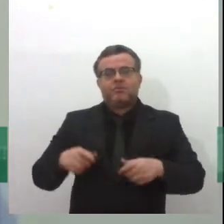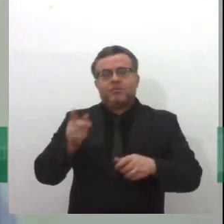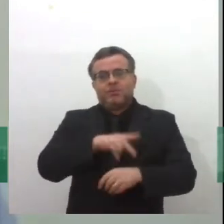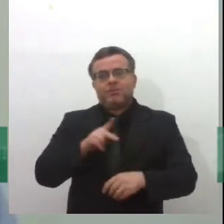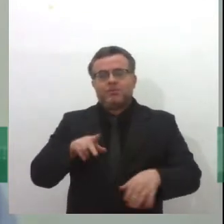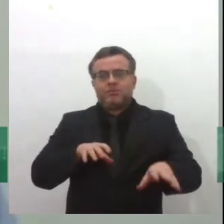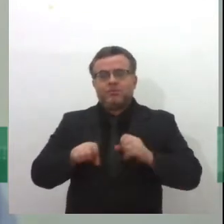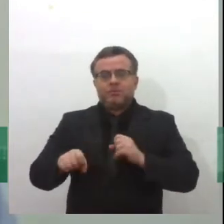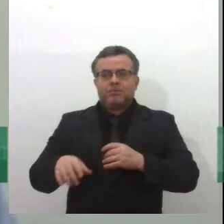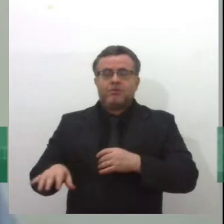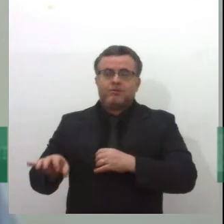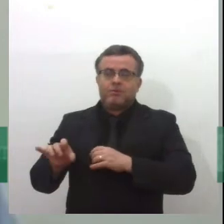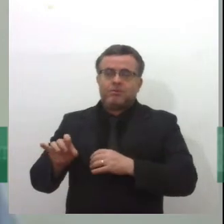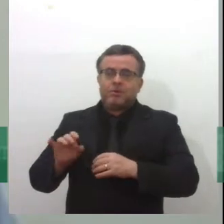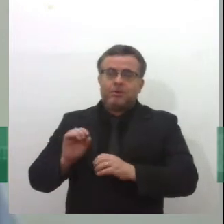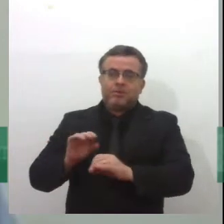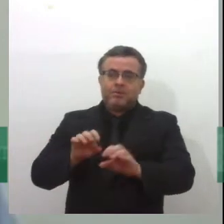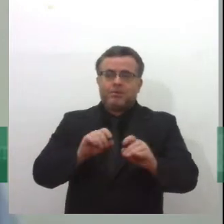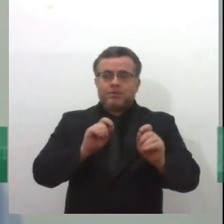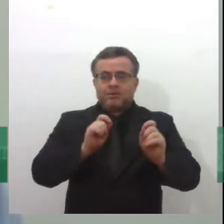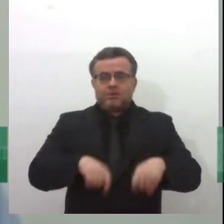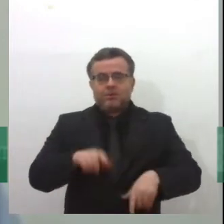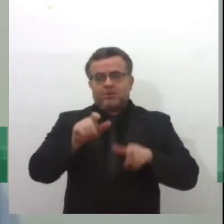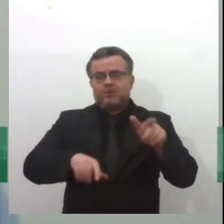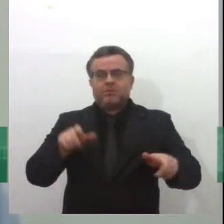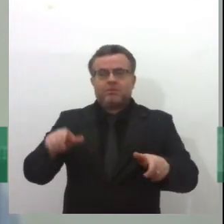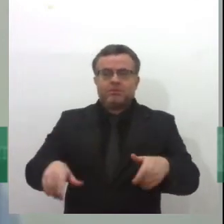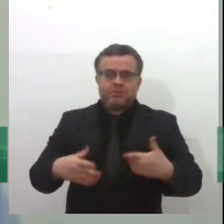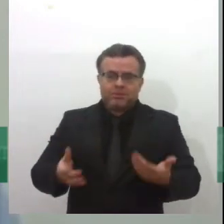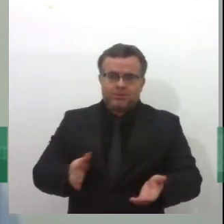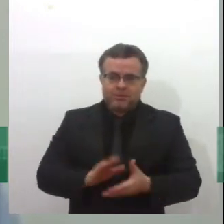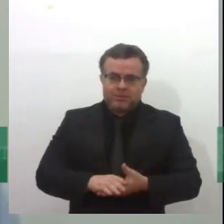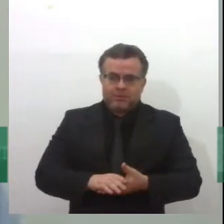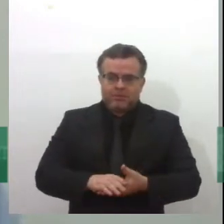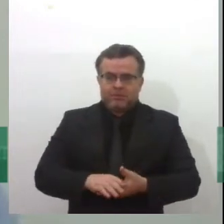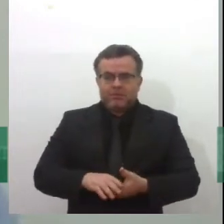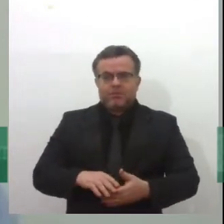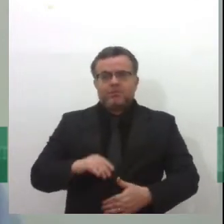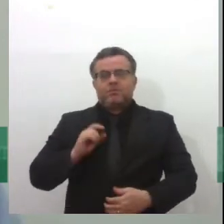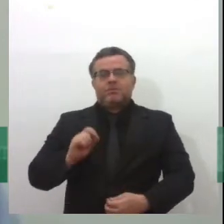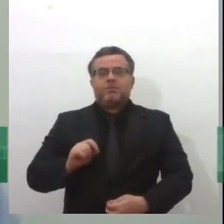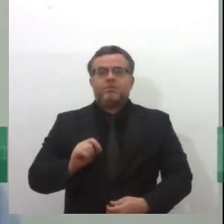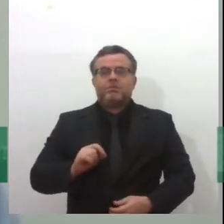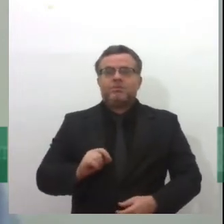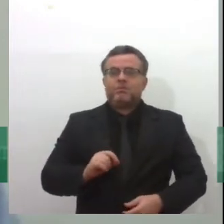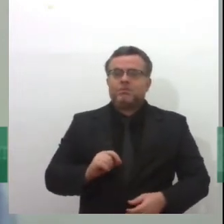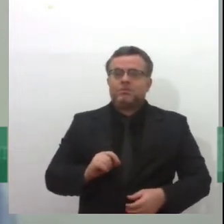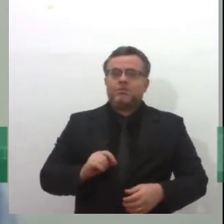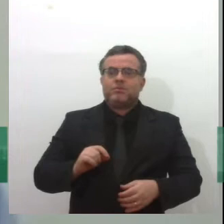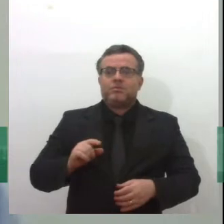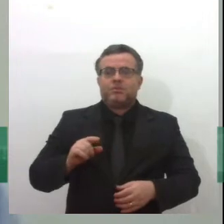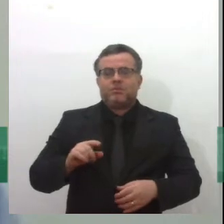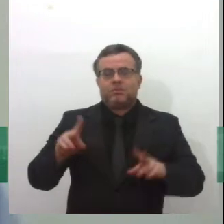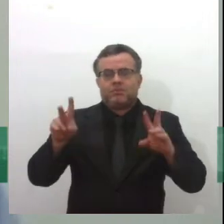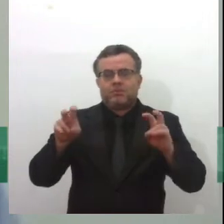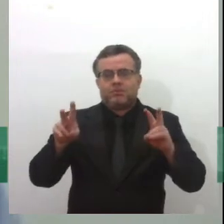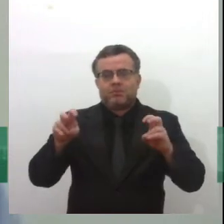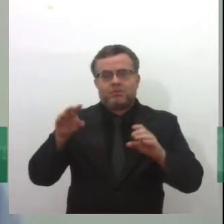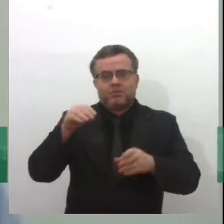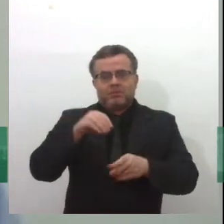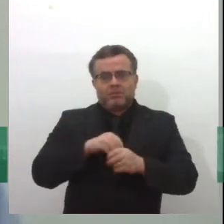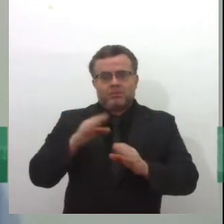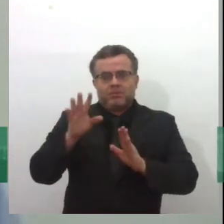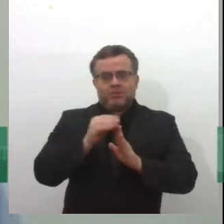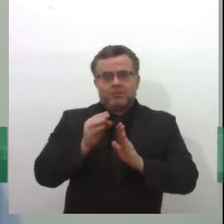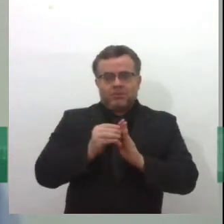formados, por assim dizer, nesta área para lecionar. O que nós teríamos era o quê? O trabalho dessas temáticas dentro das